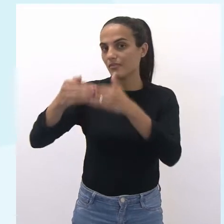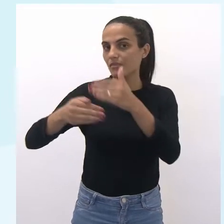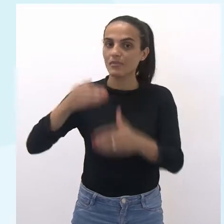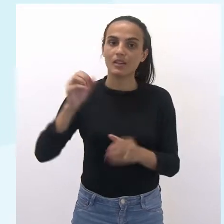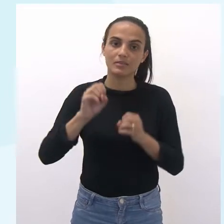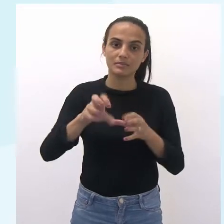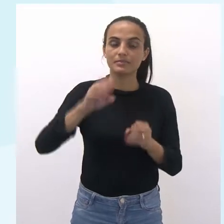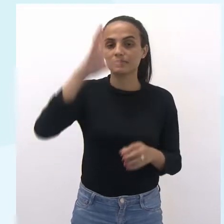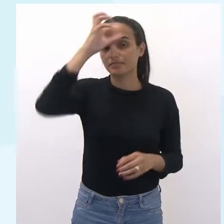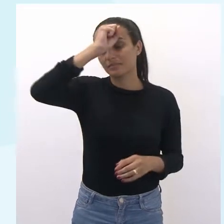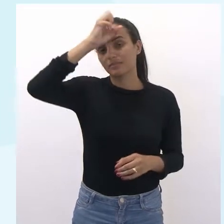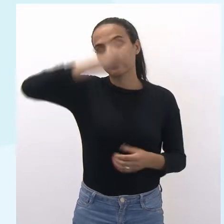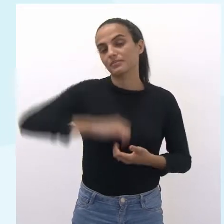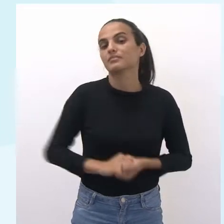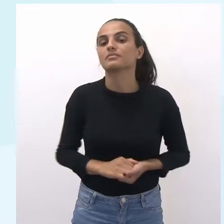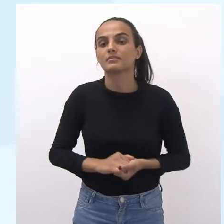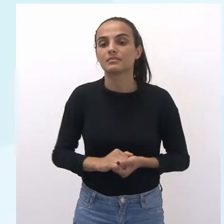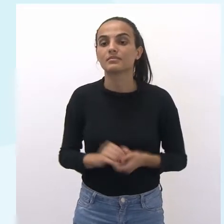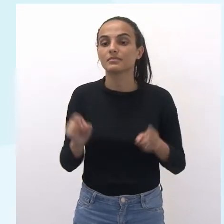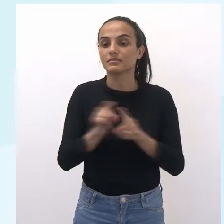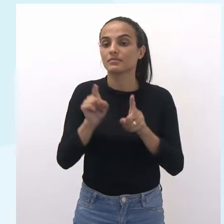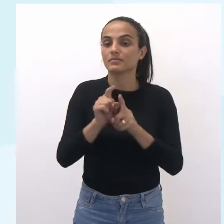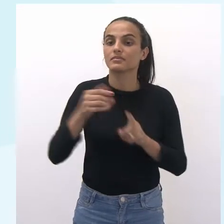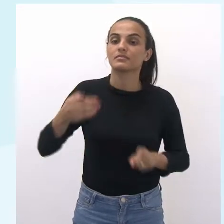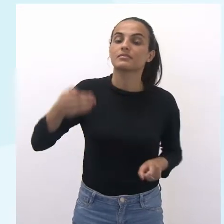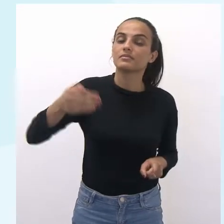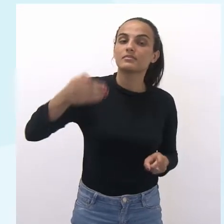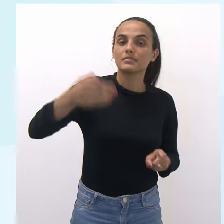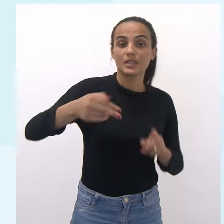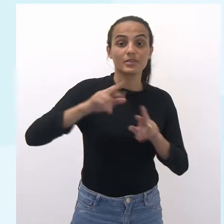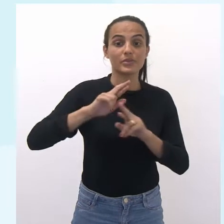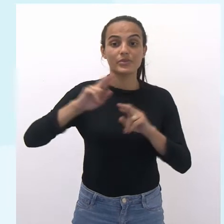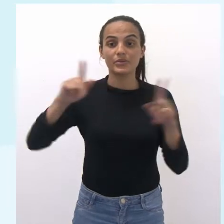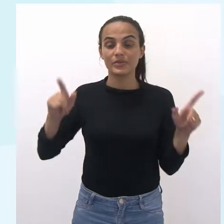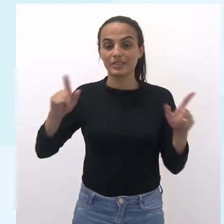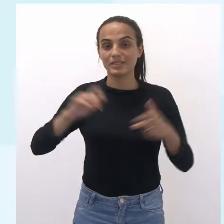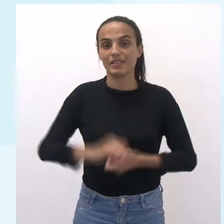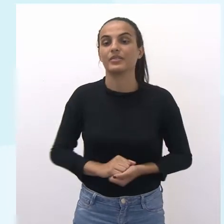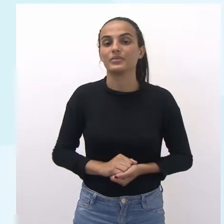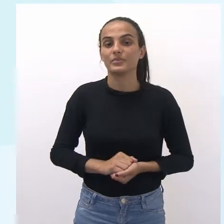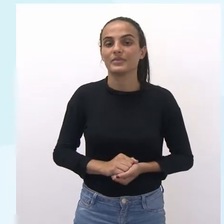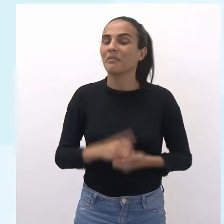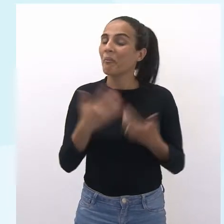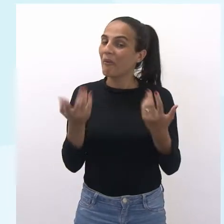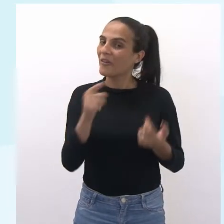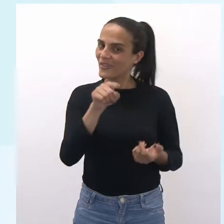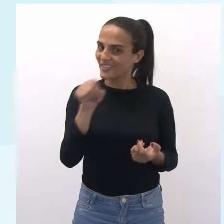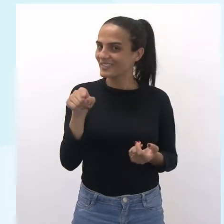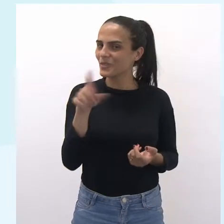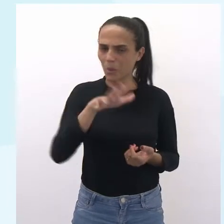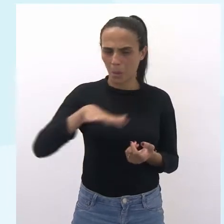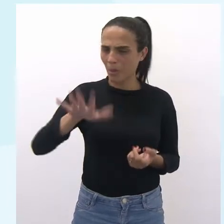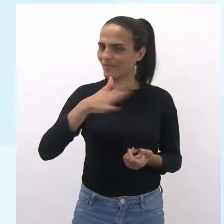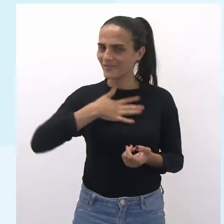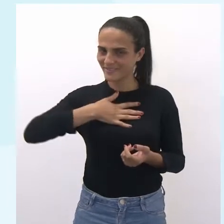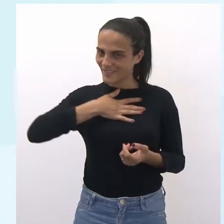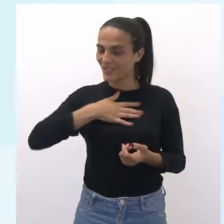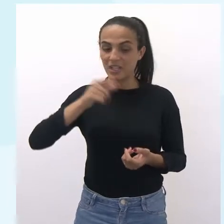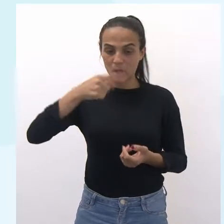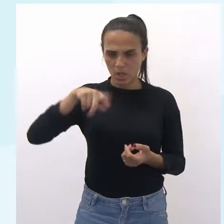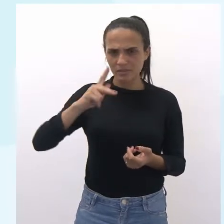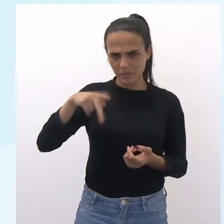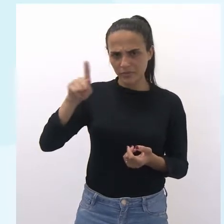aprendizagem. Um processo diferenciado. Quem não gosta, né? Nós somos estudantes também.